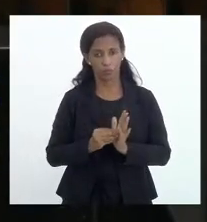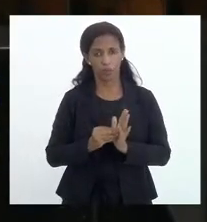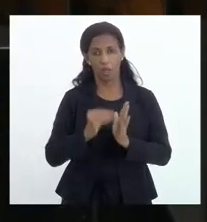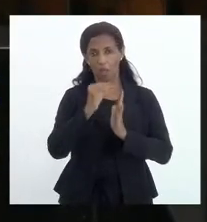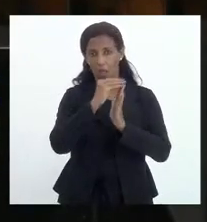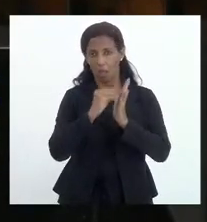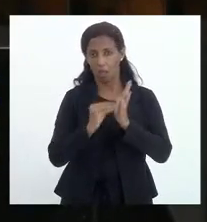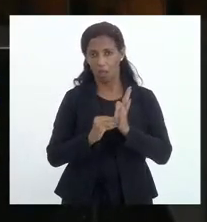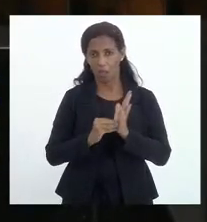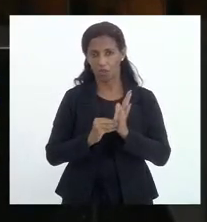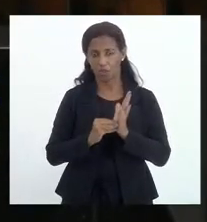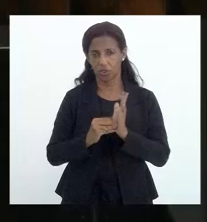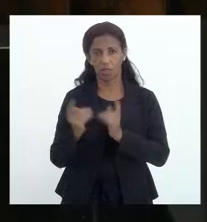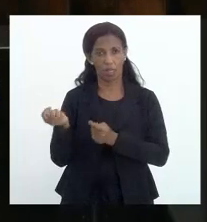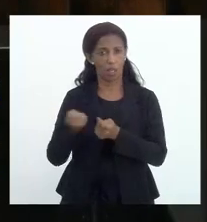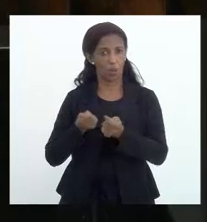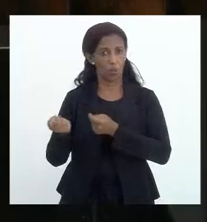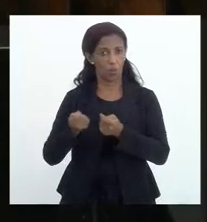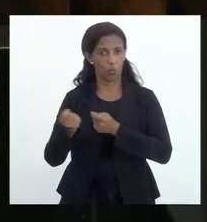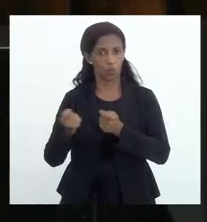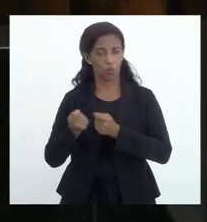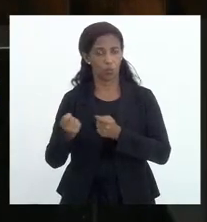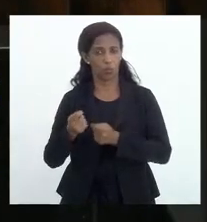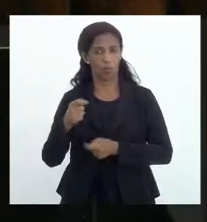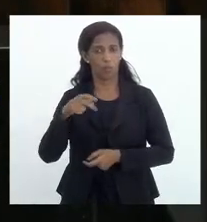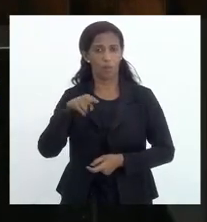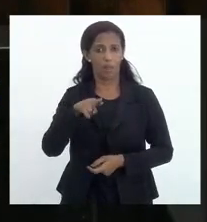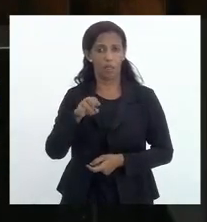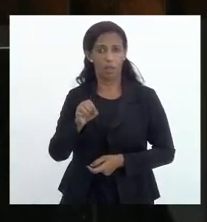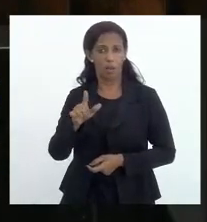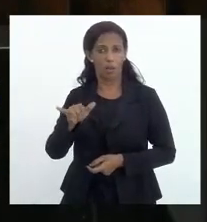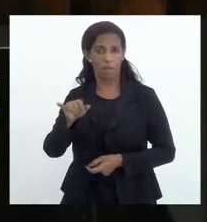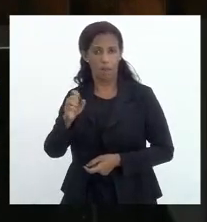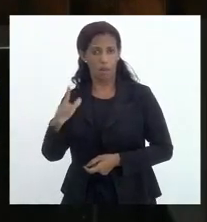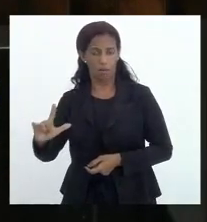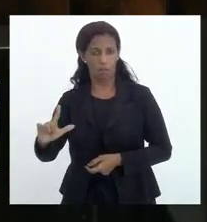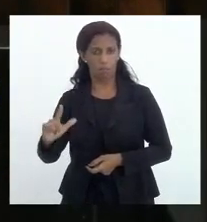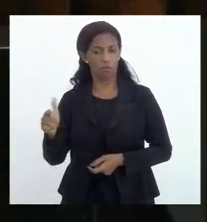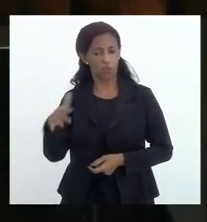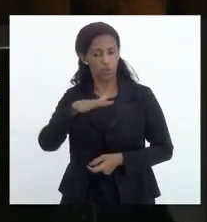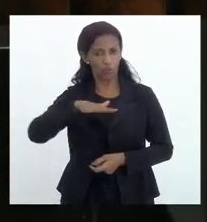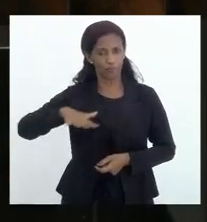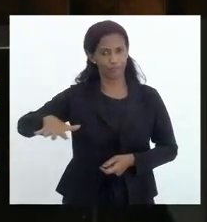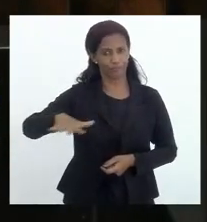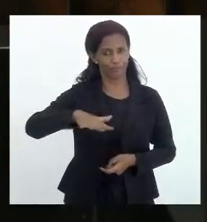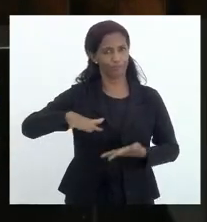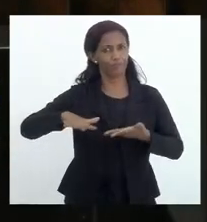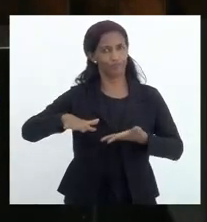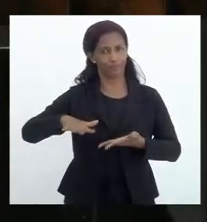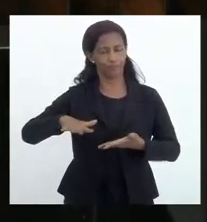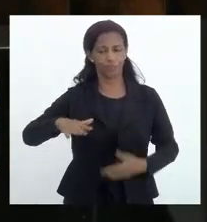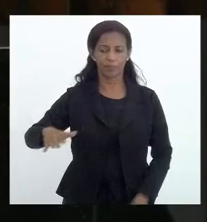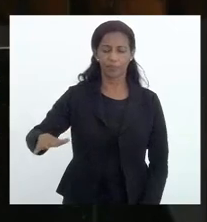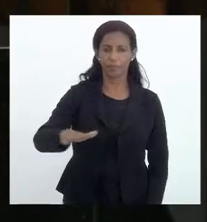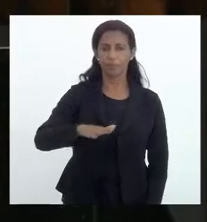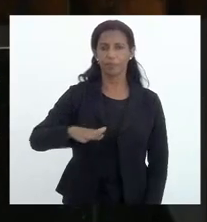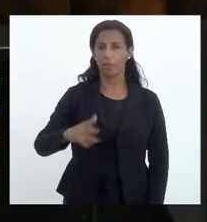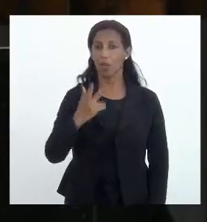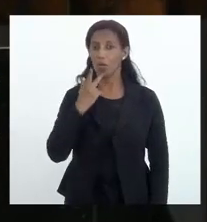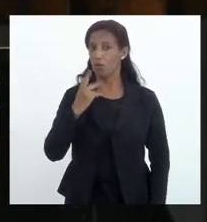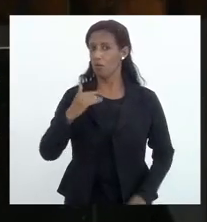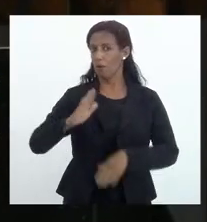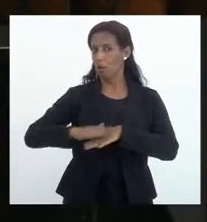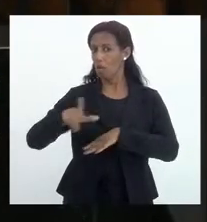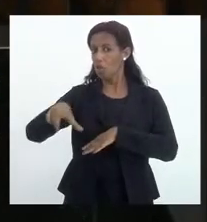agenda macroeconômica neoliberal. Nós estamos nesse contexto, nós estamos nesse ambiente. Não é? Não estou dizendo que essa escolha é